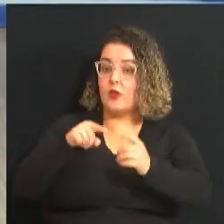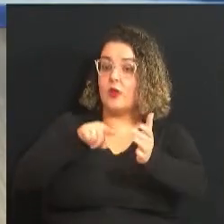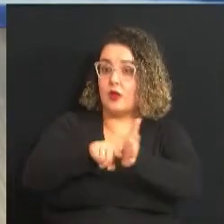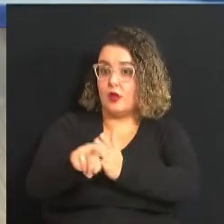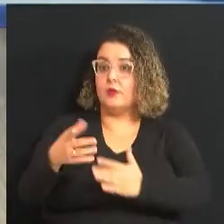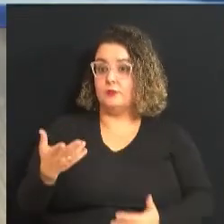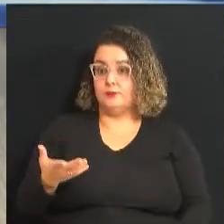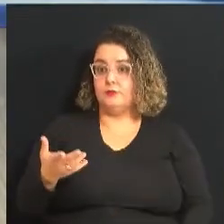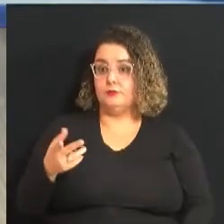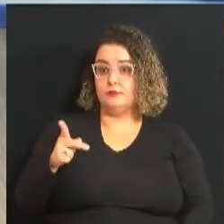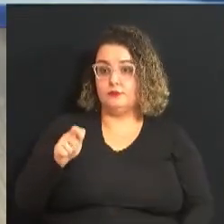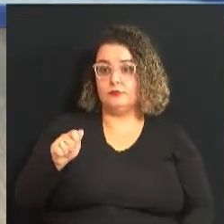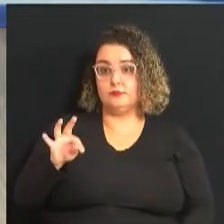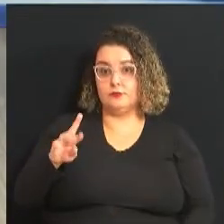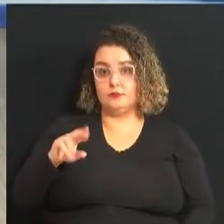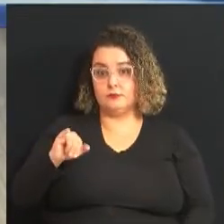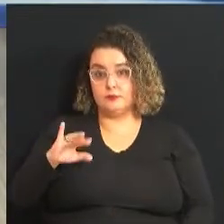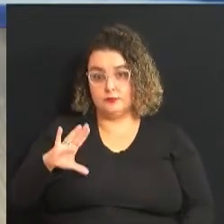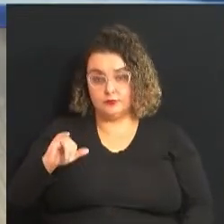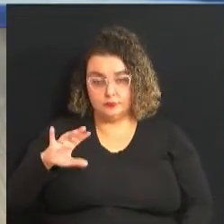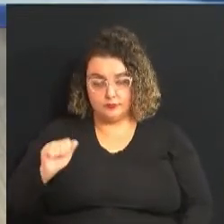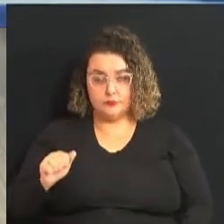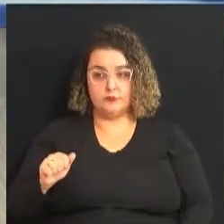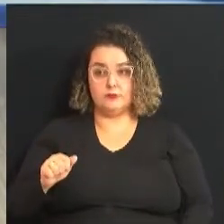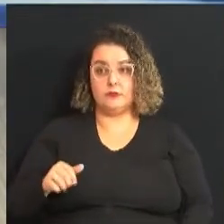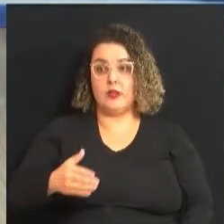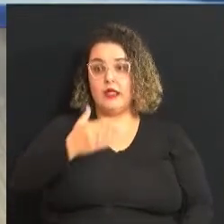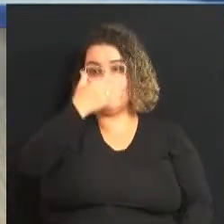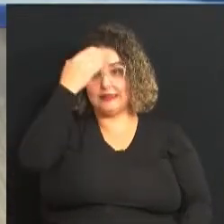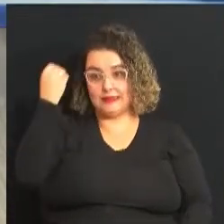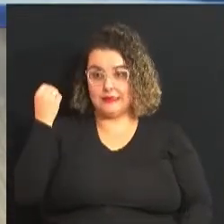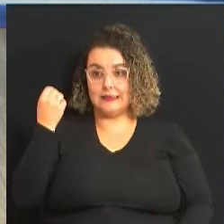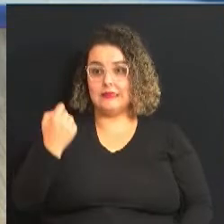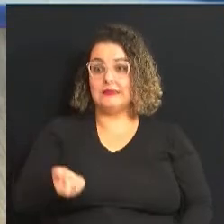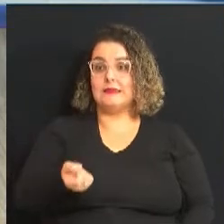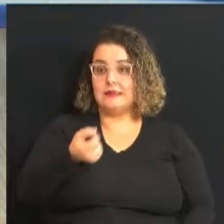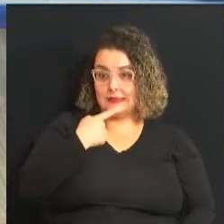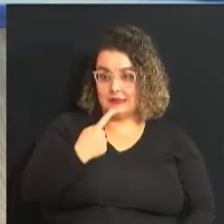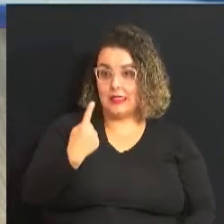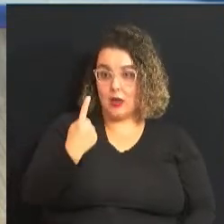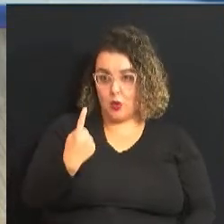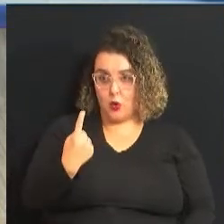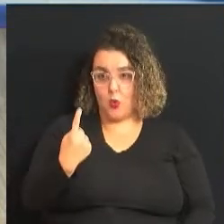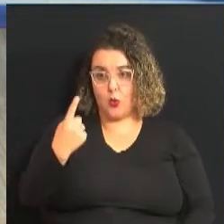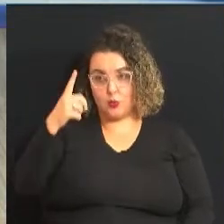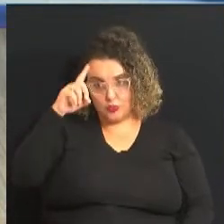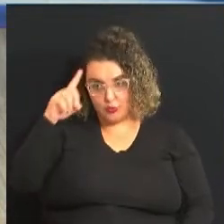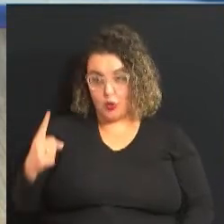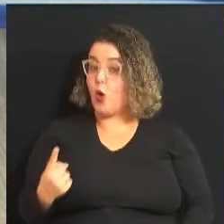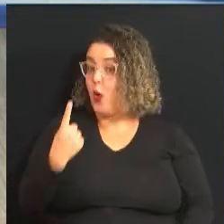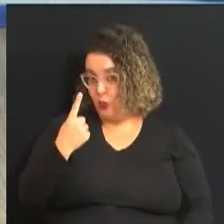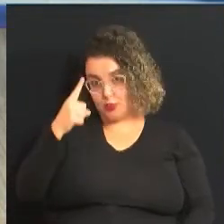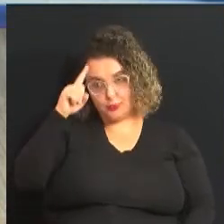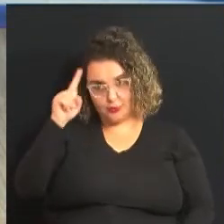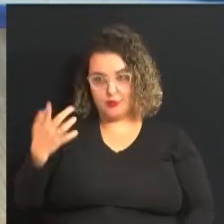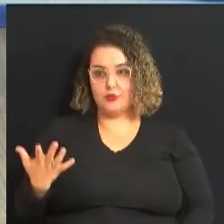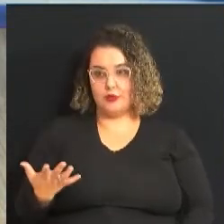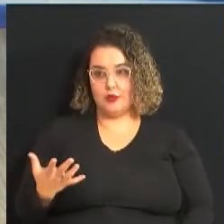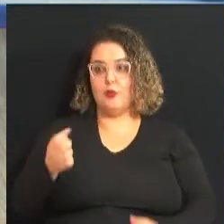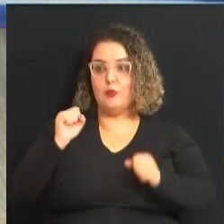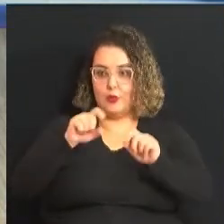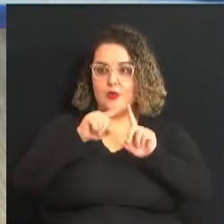da Patrícia Pereira. Esqueci de tomar a pílula um dia. Ela falou um dia. Pode